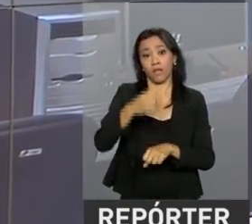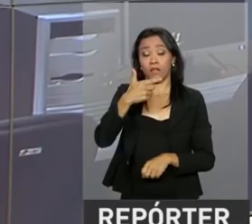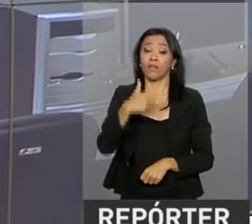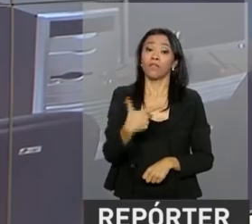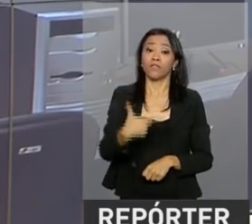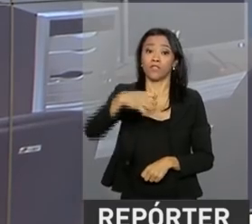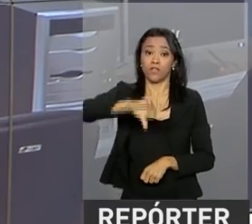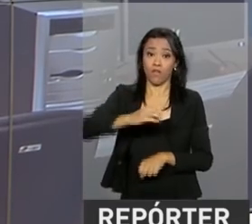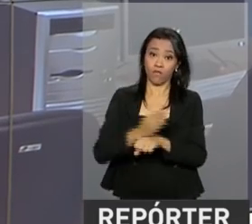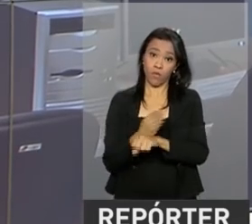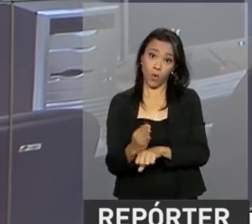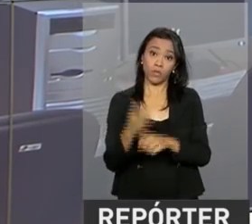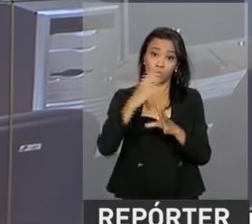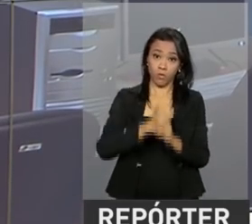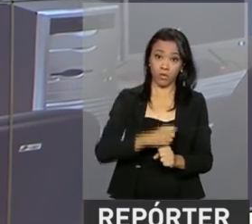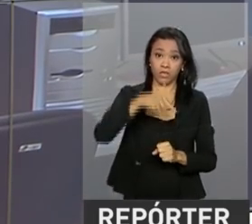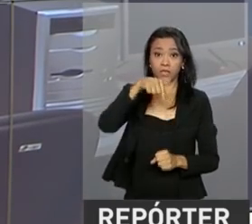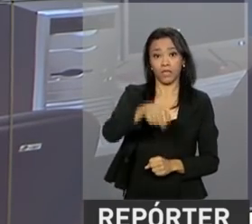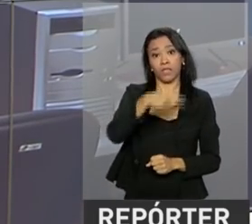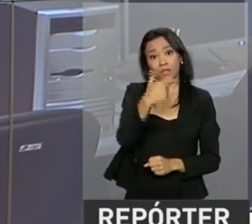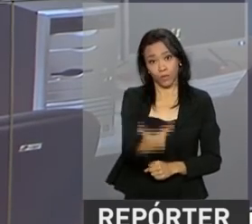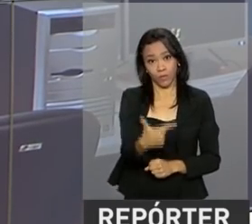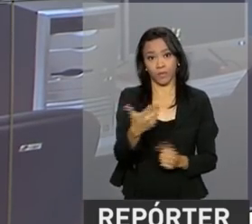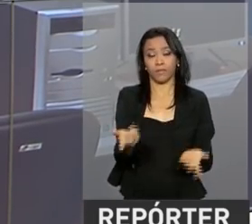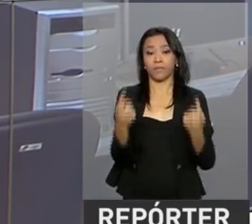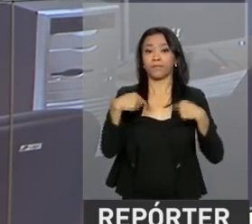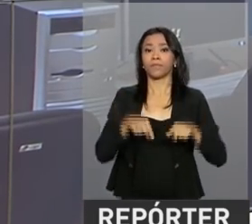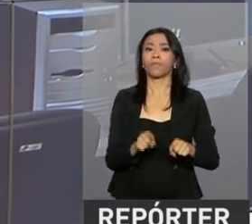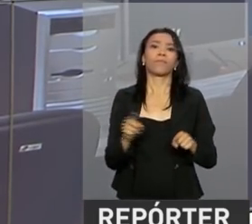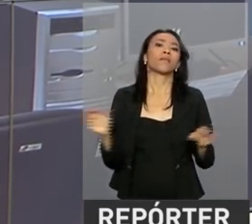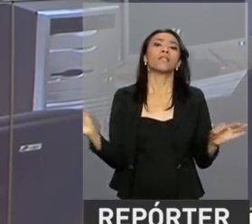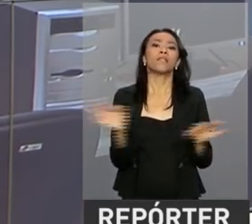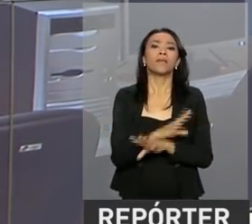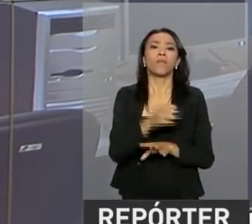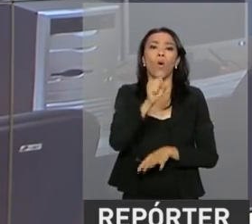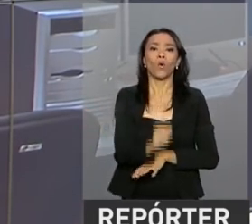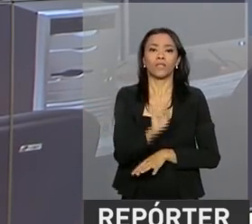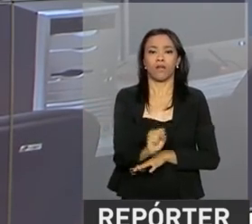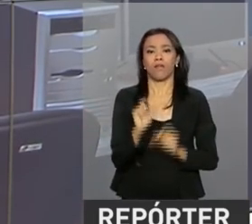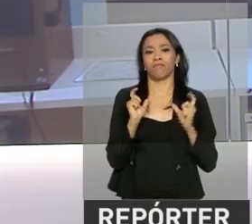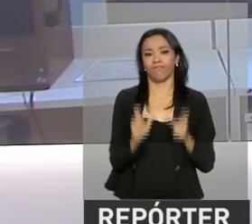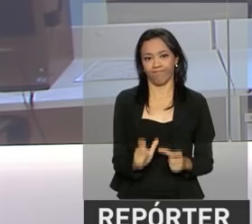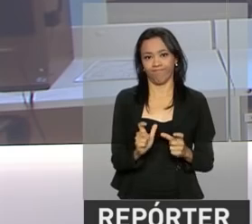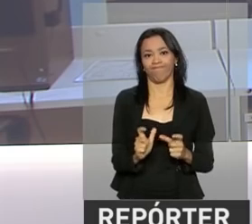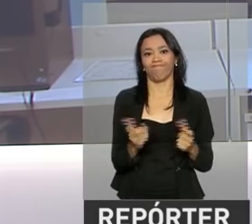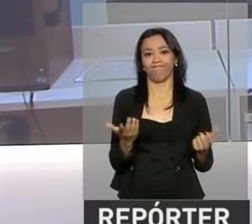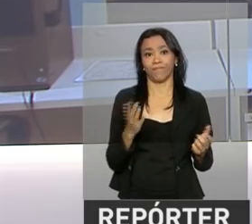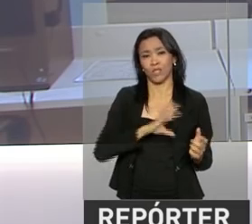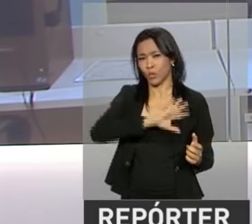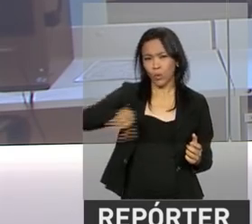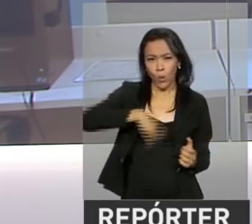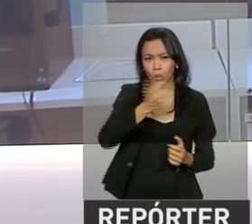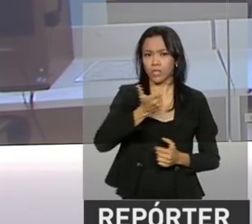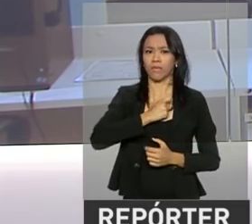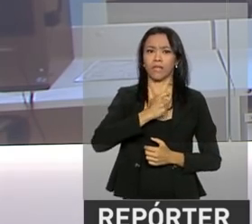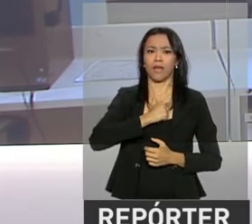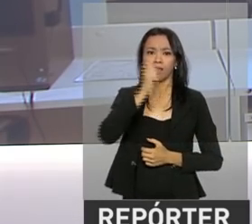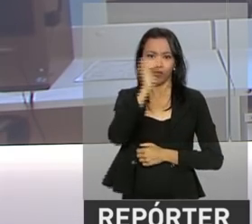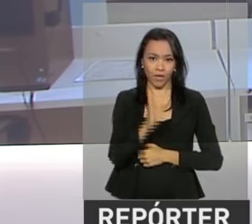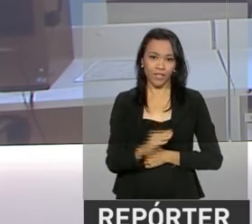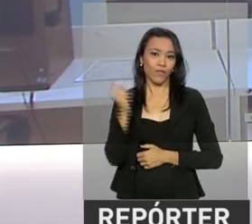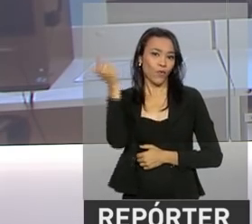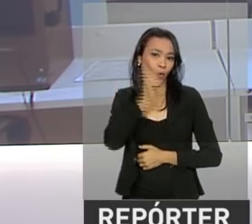de bronze, 72 medalhas no total. Terminamos em 8º lugar. Todas essas medalhas brasileiras